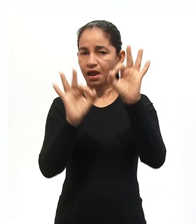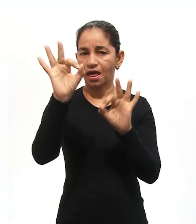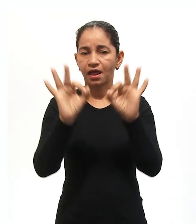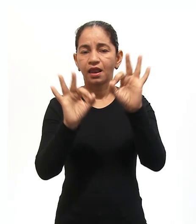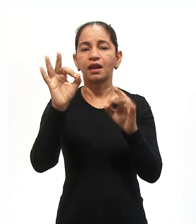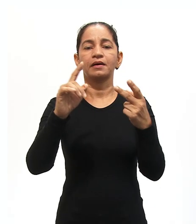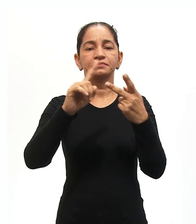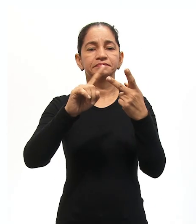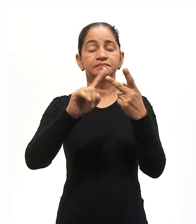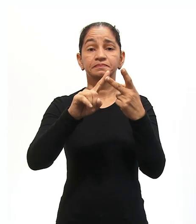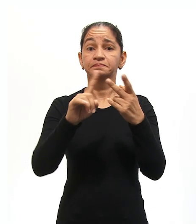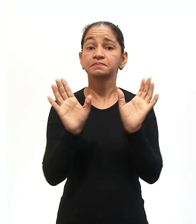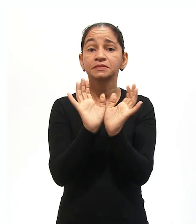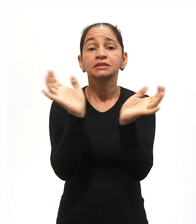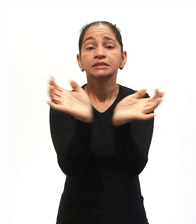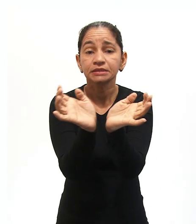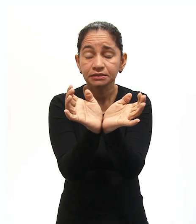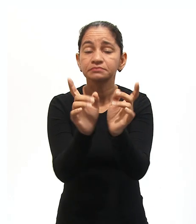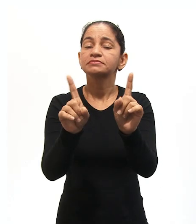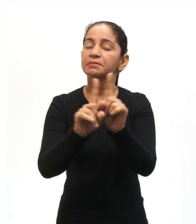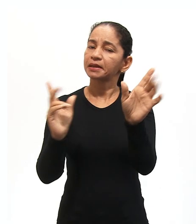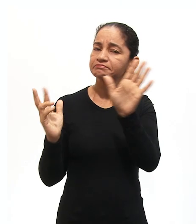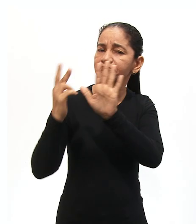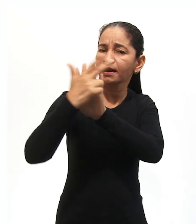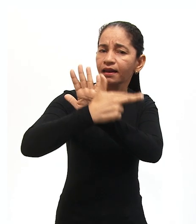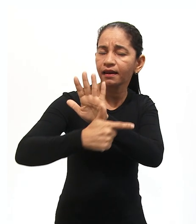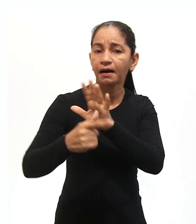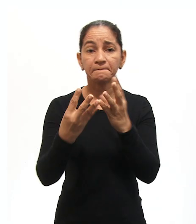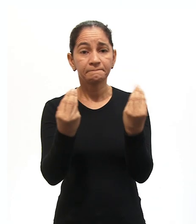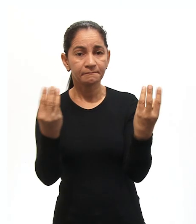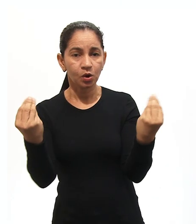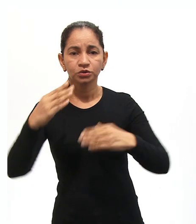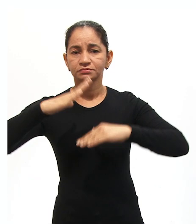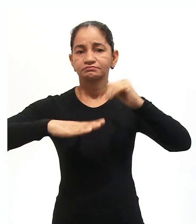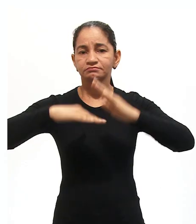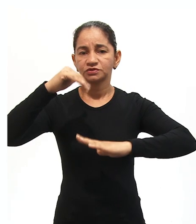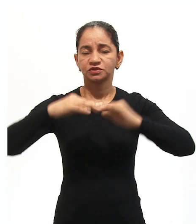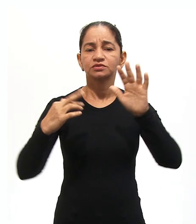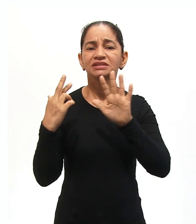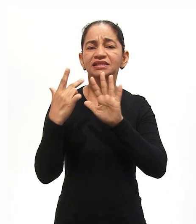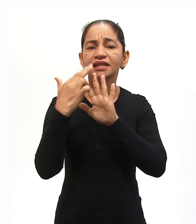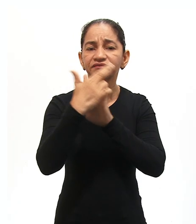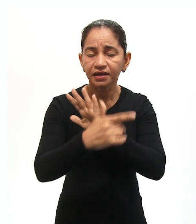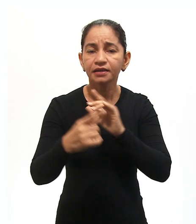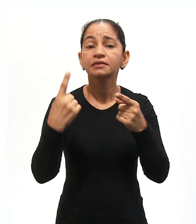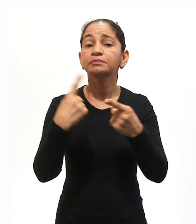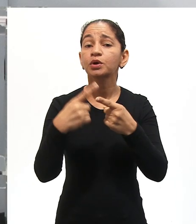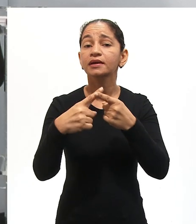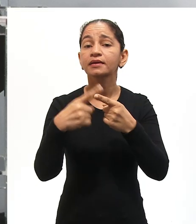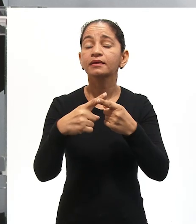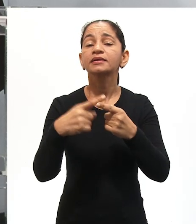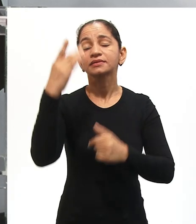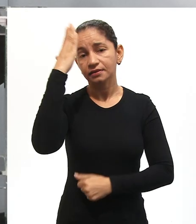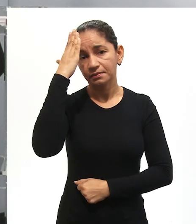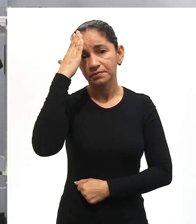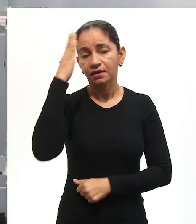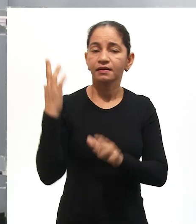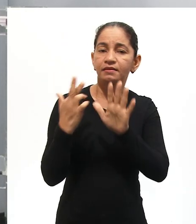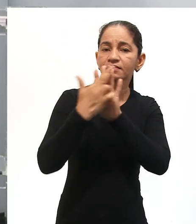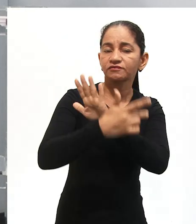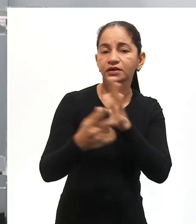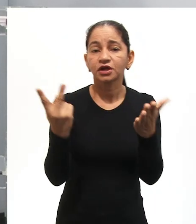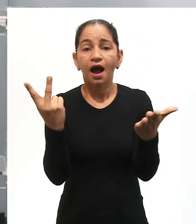Precisa manter equipe multidisciplinar, ou seja, essa equipe fundamental para acontecer